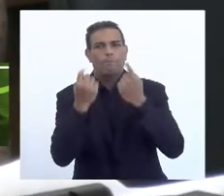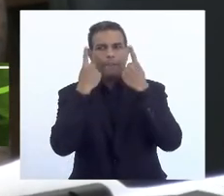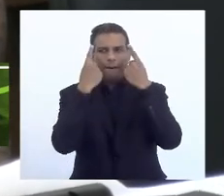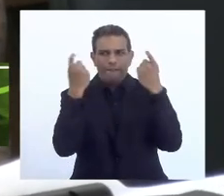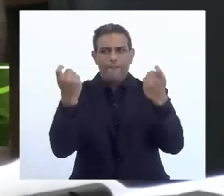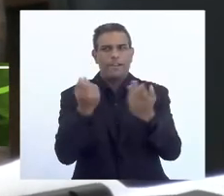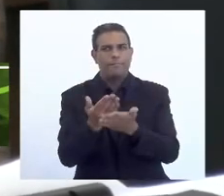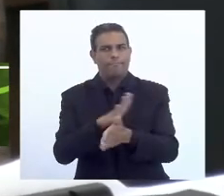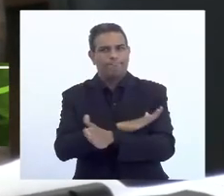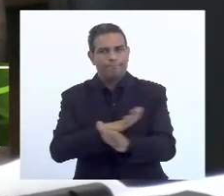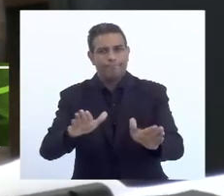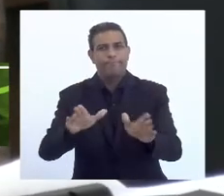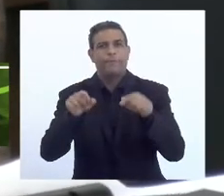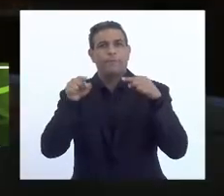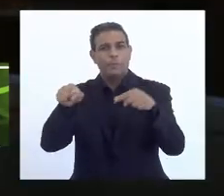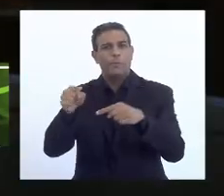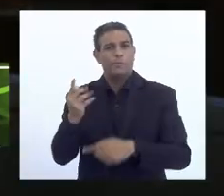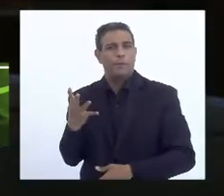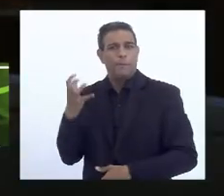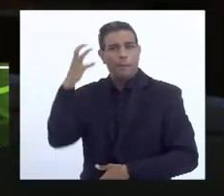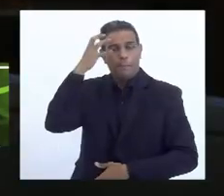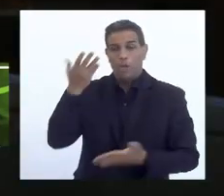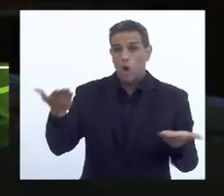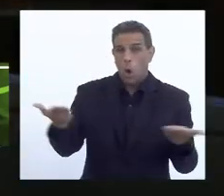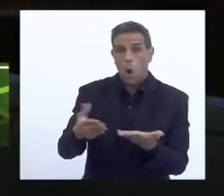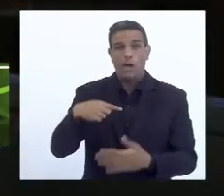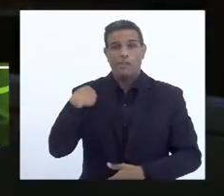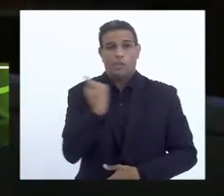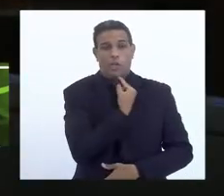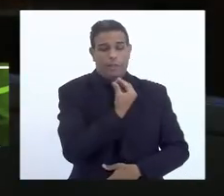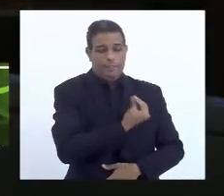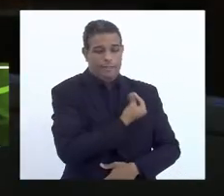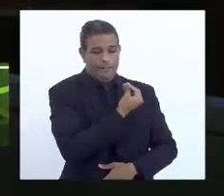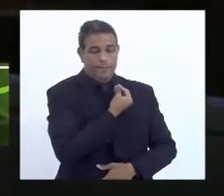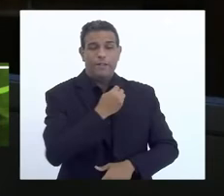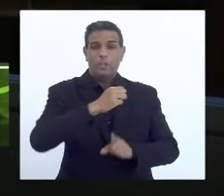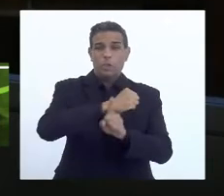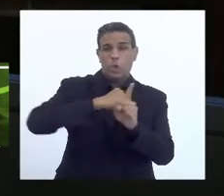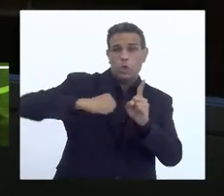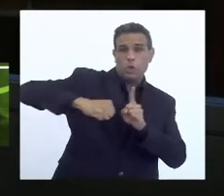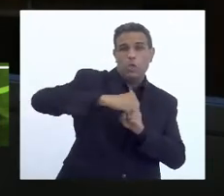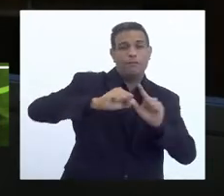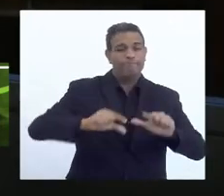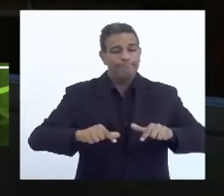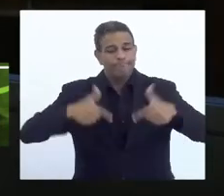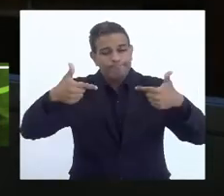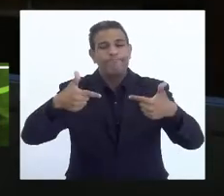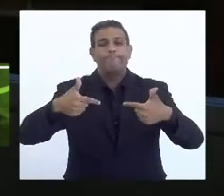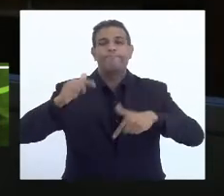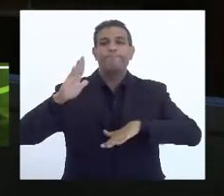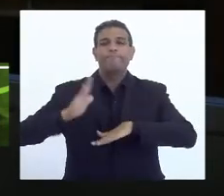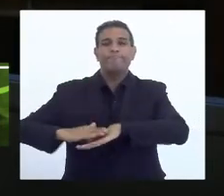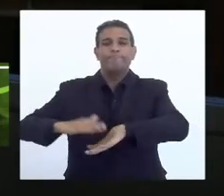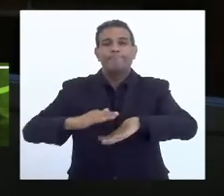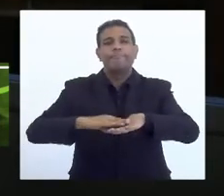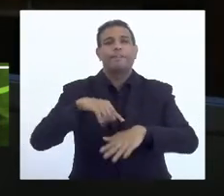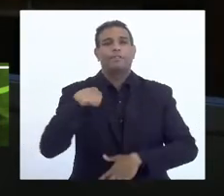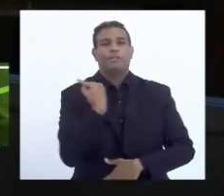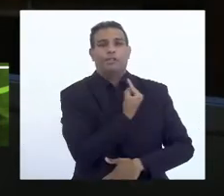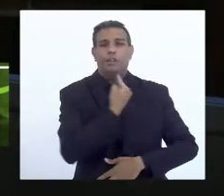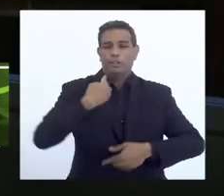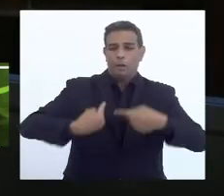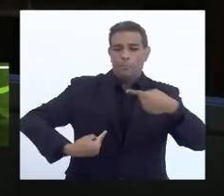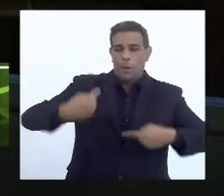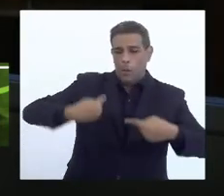violenta. Marielle, hoje, na nossa sociedade, é uma forma de fazer política.